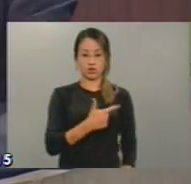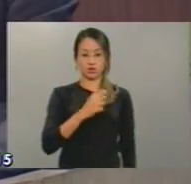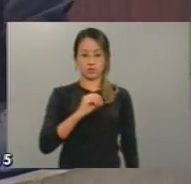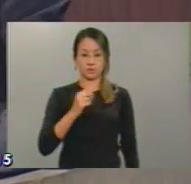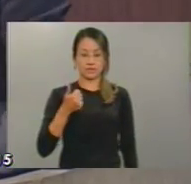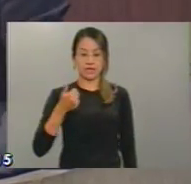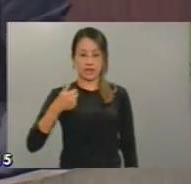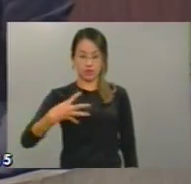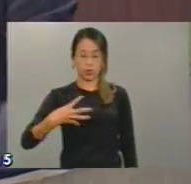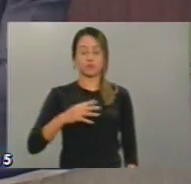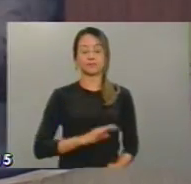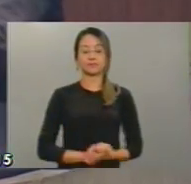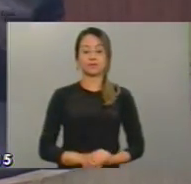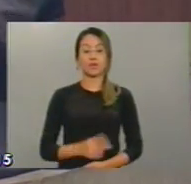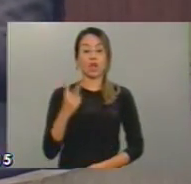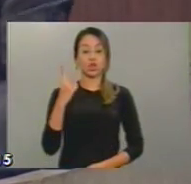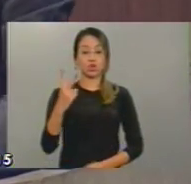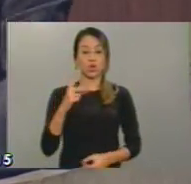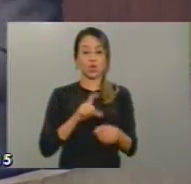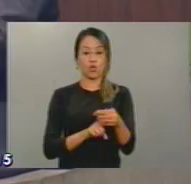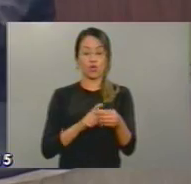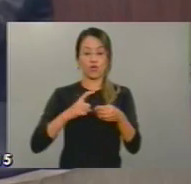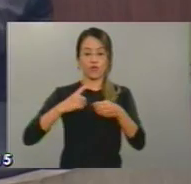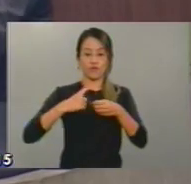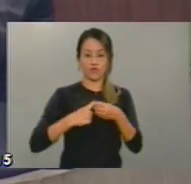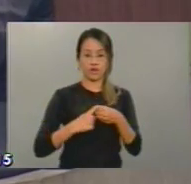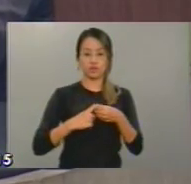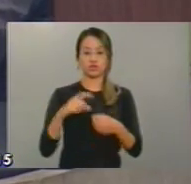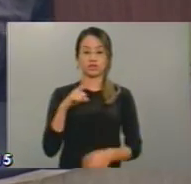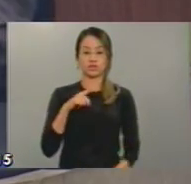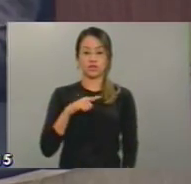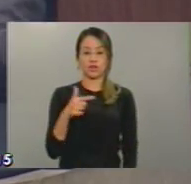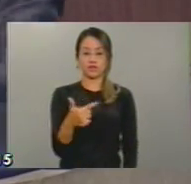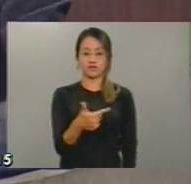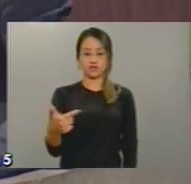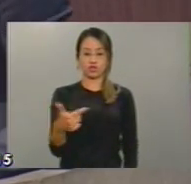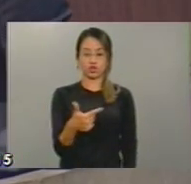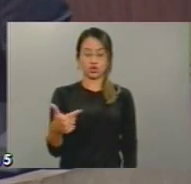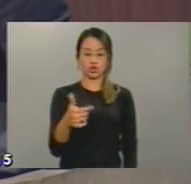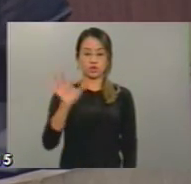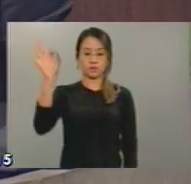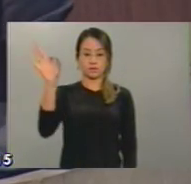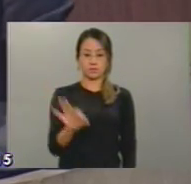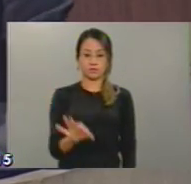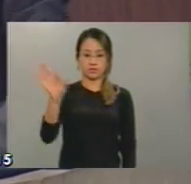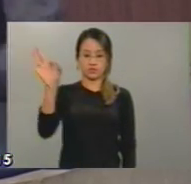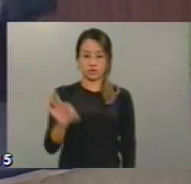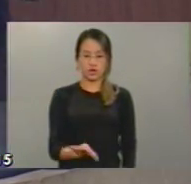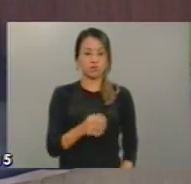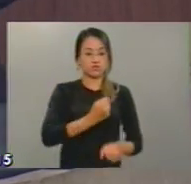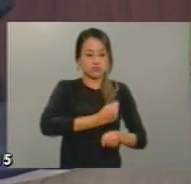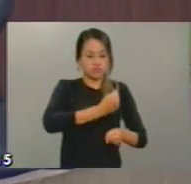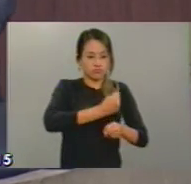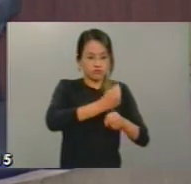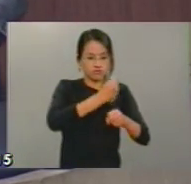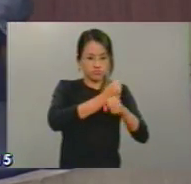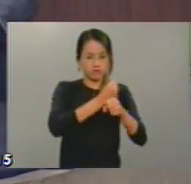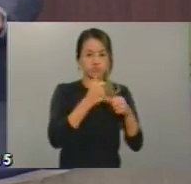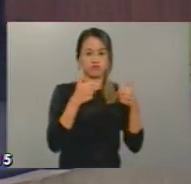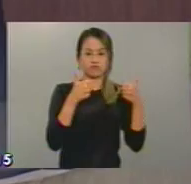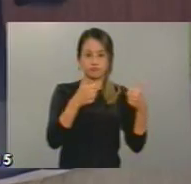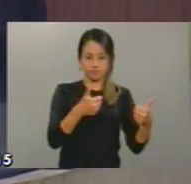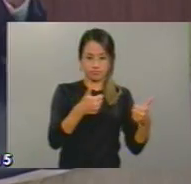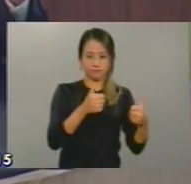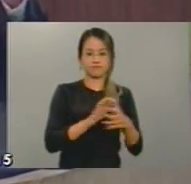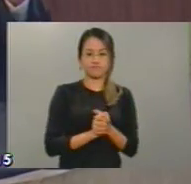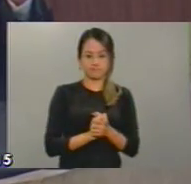desses convênios estavam com, respectivamente, 22% e 27% de execução. Mérito dessa atual gestão,